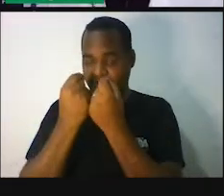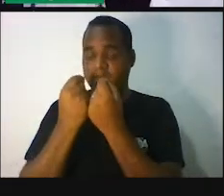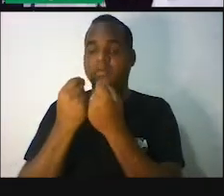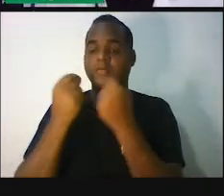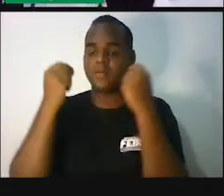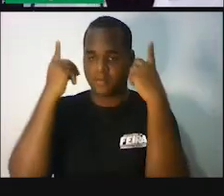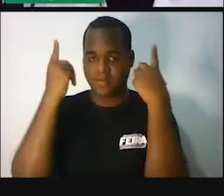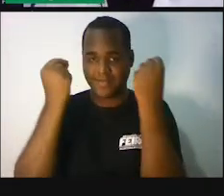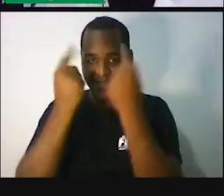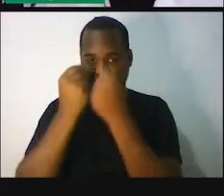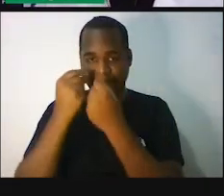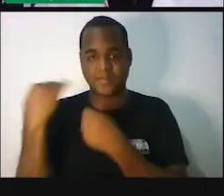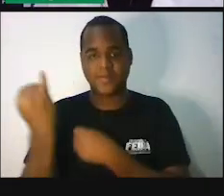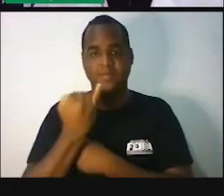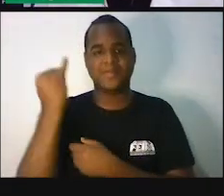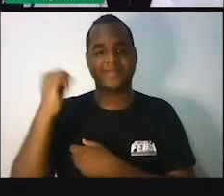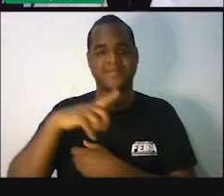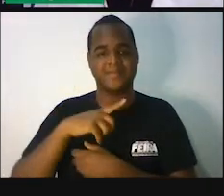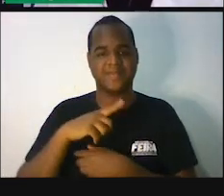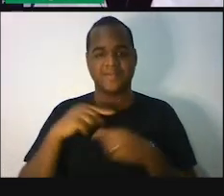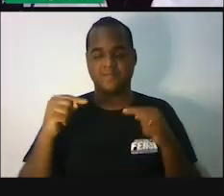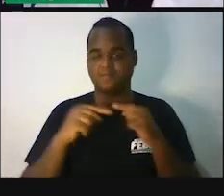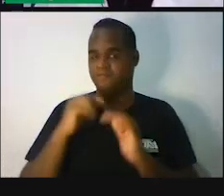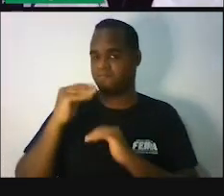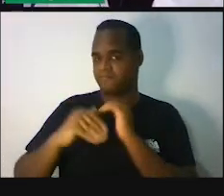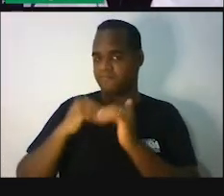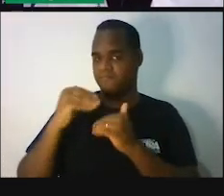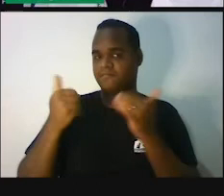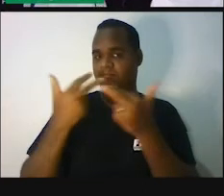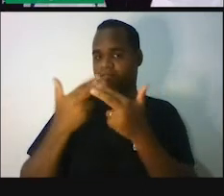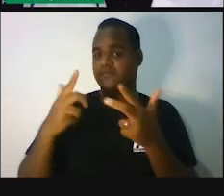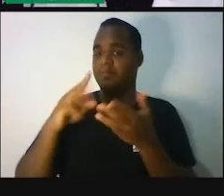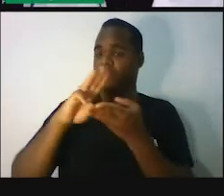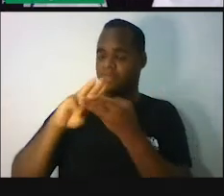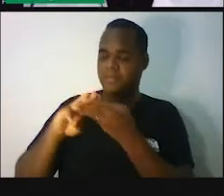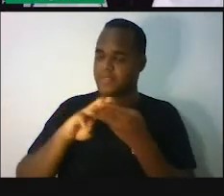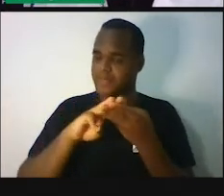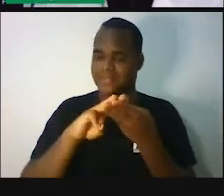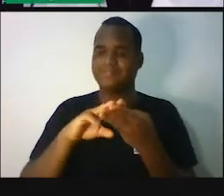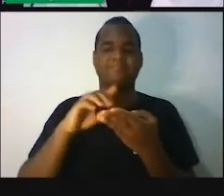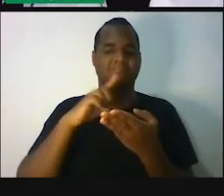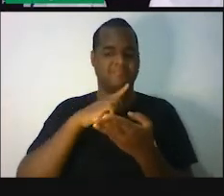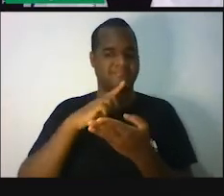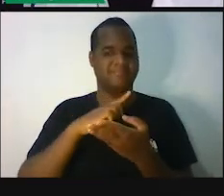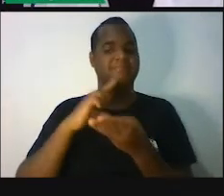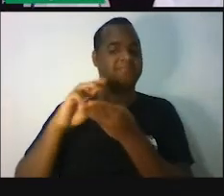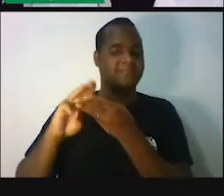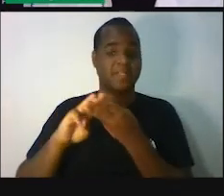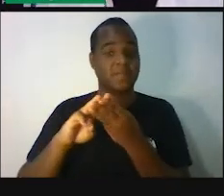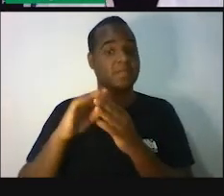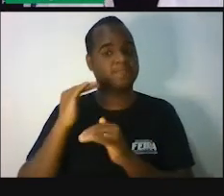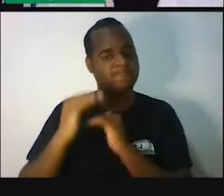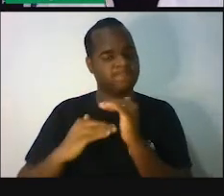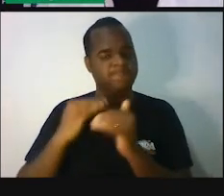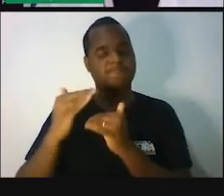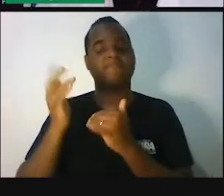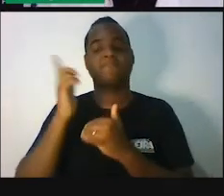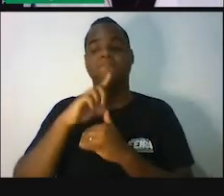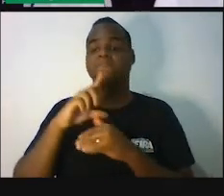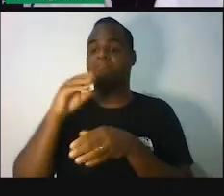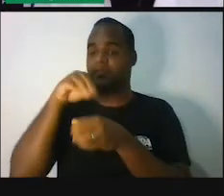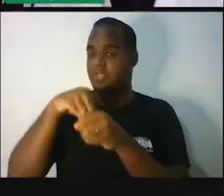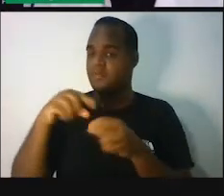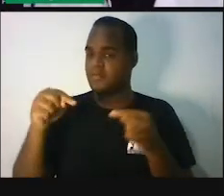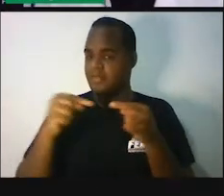personagem muito importante para o desenvolvimento da matemática, né? E dentro dessa